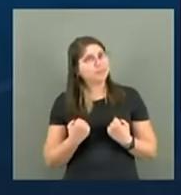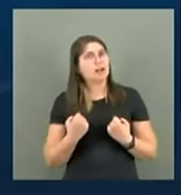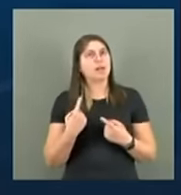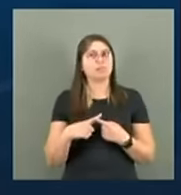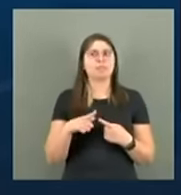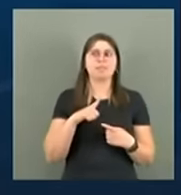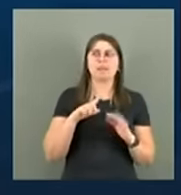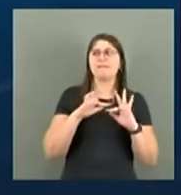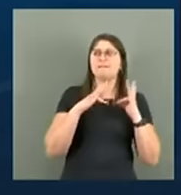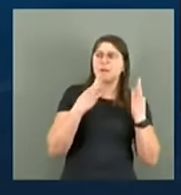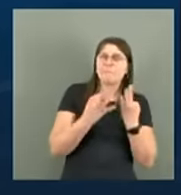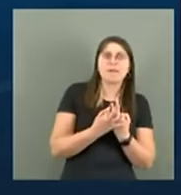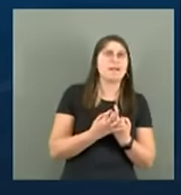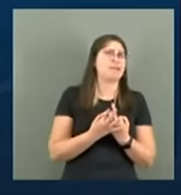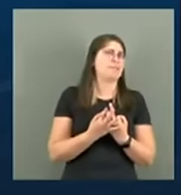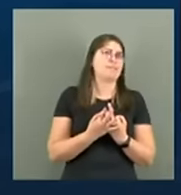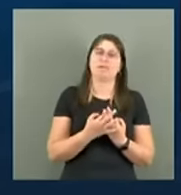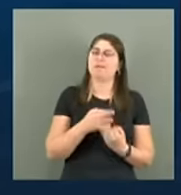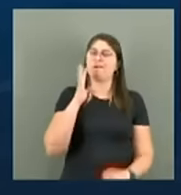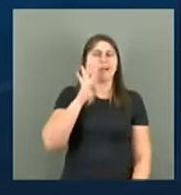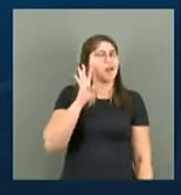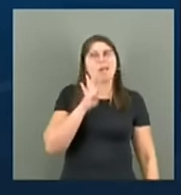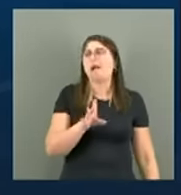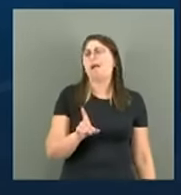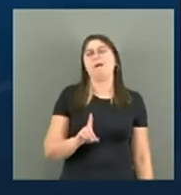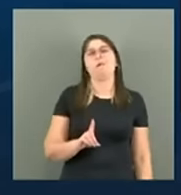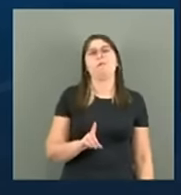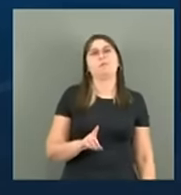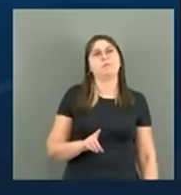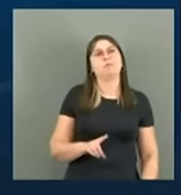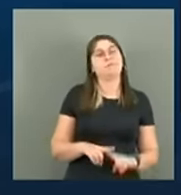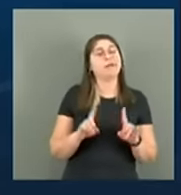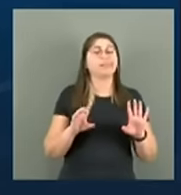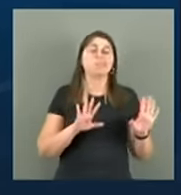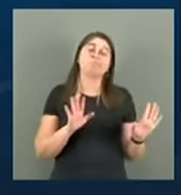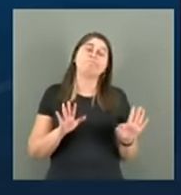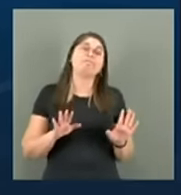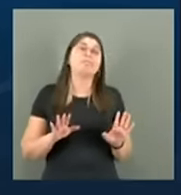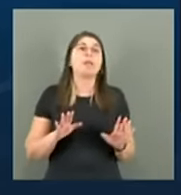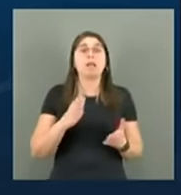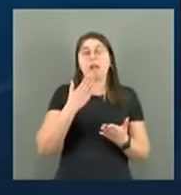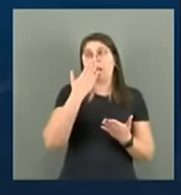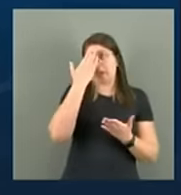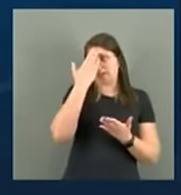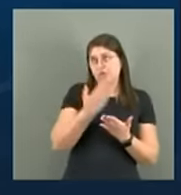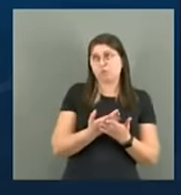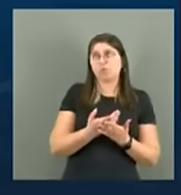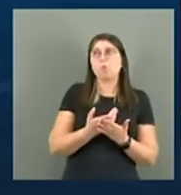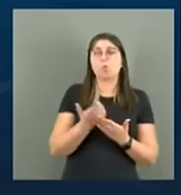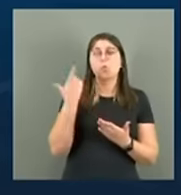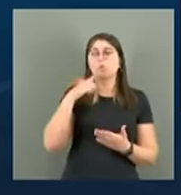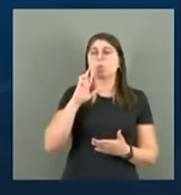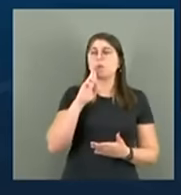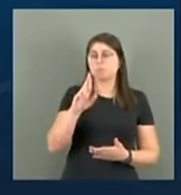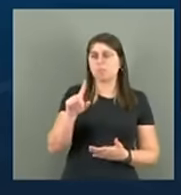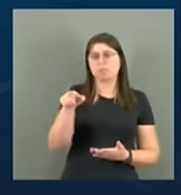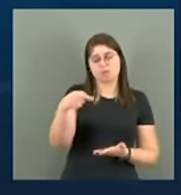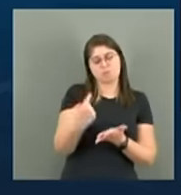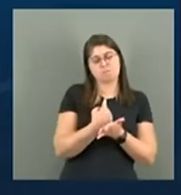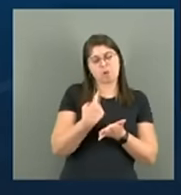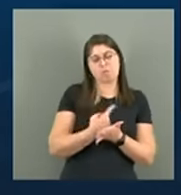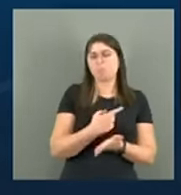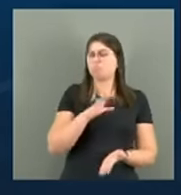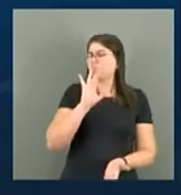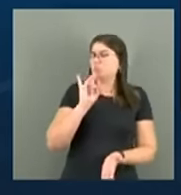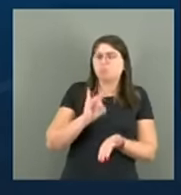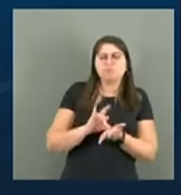aí, e não é legal ficar ouvindo esse tipo de coisa. Mas eu acredito que eu tô aqui para responder a pergunta de vocês, ser sincero em tudo que